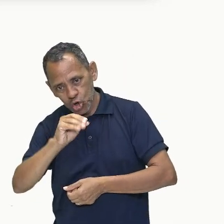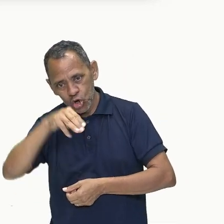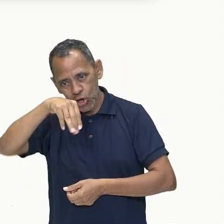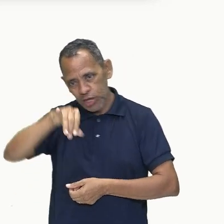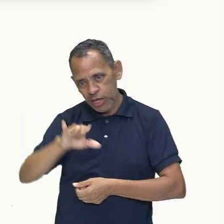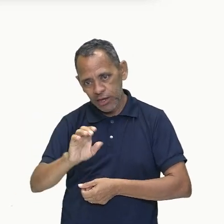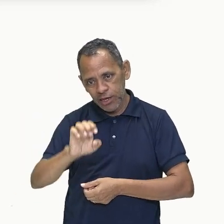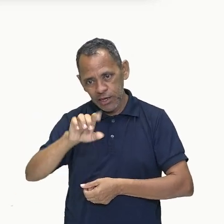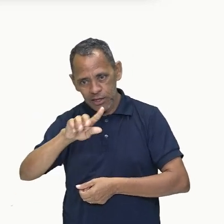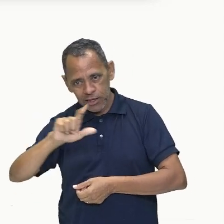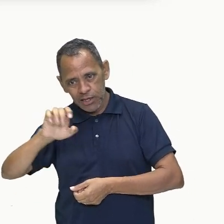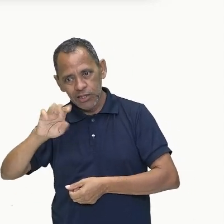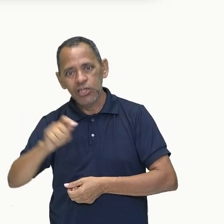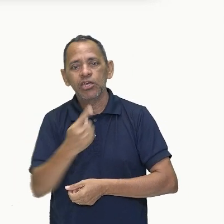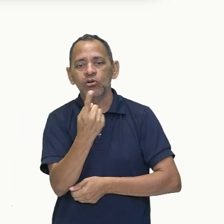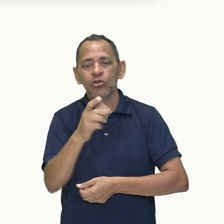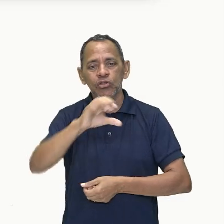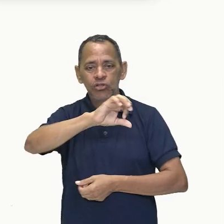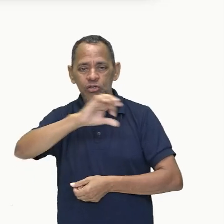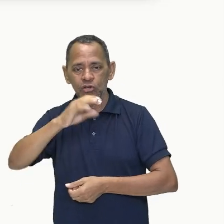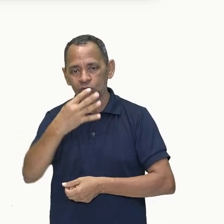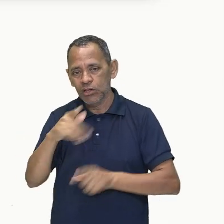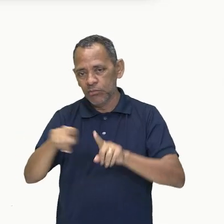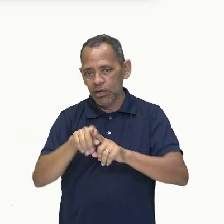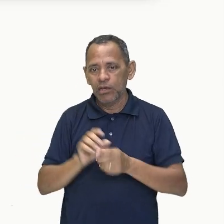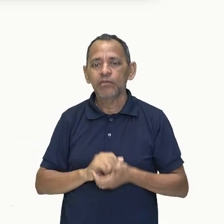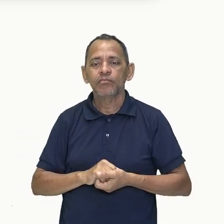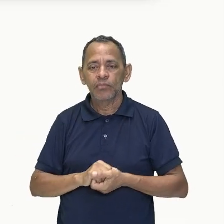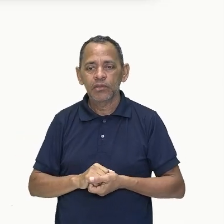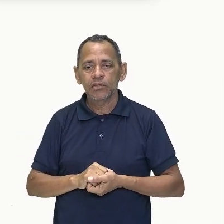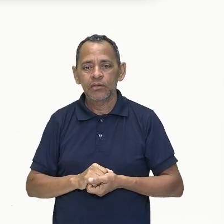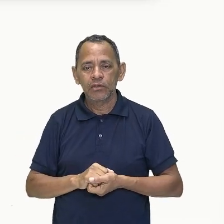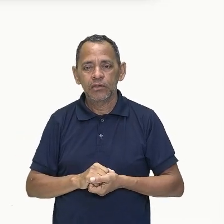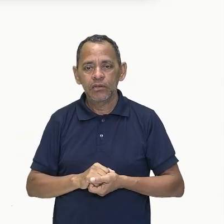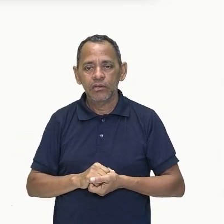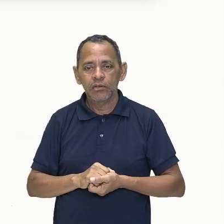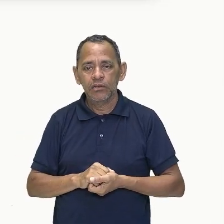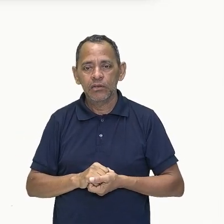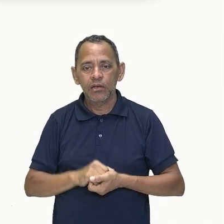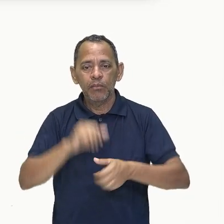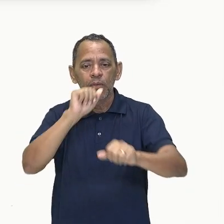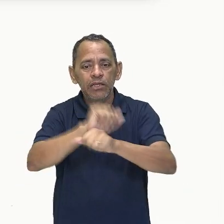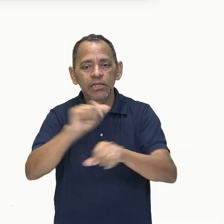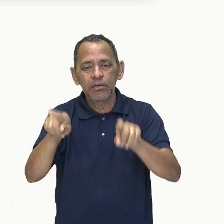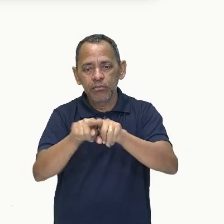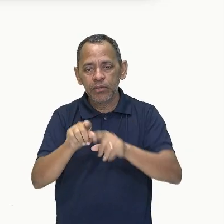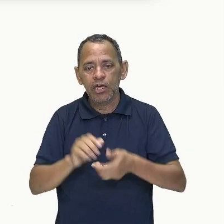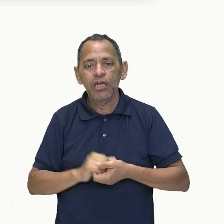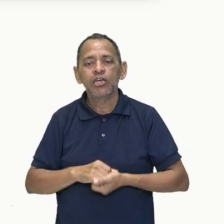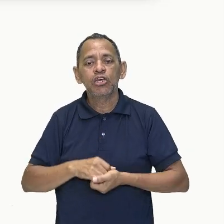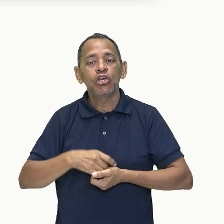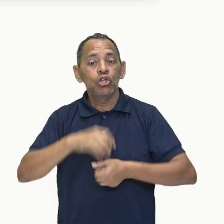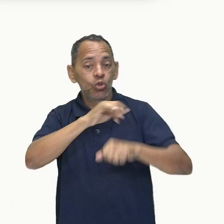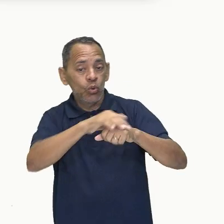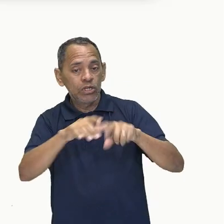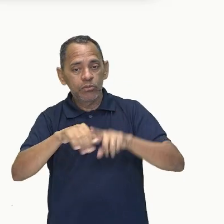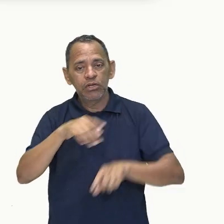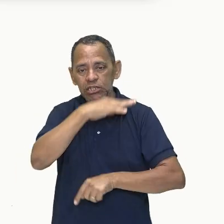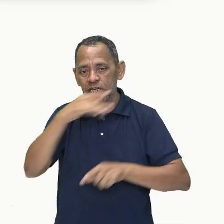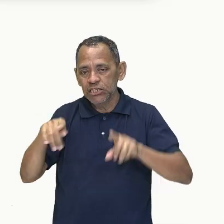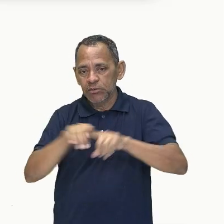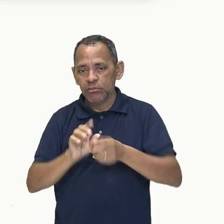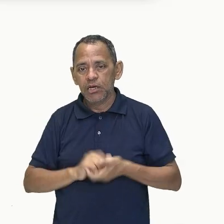de eliminação desta doença, que causava paralisia em milhares de crianças. A estratégia das campanhas anuais, com